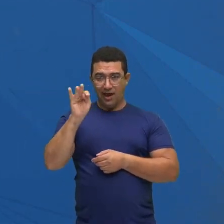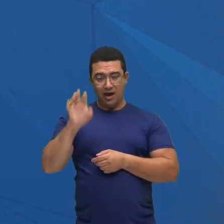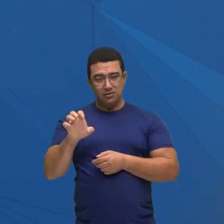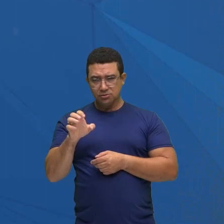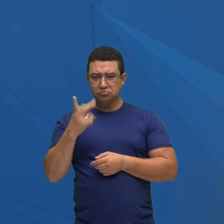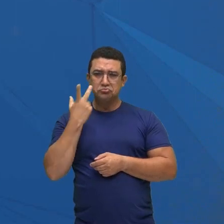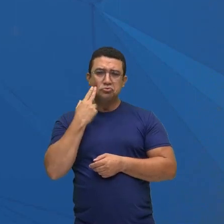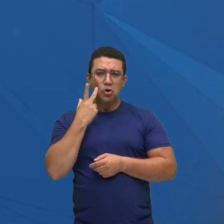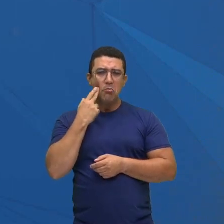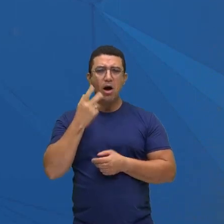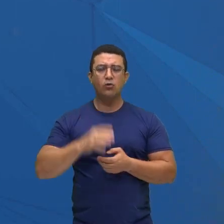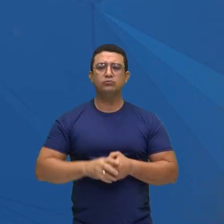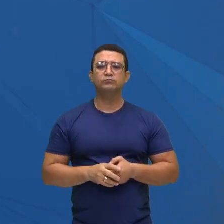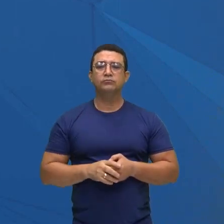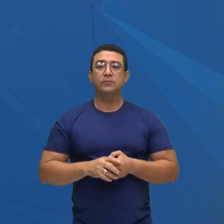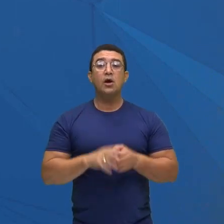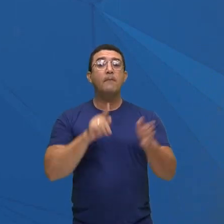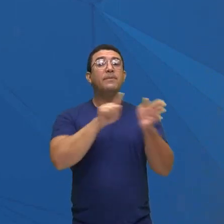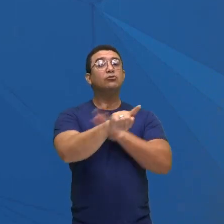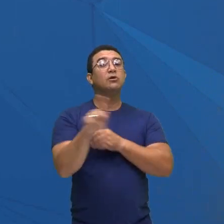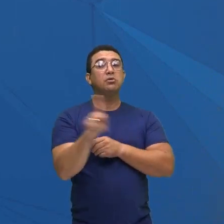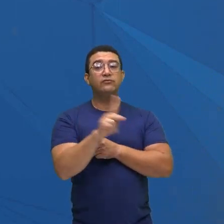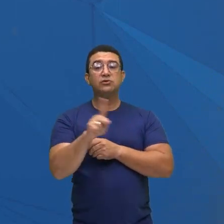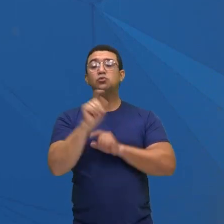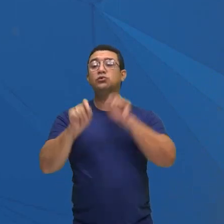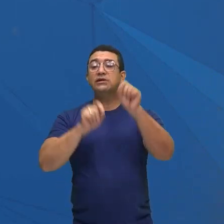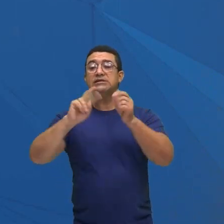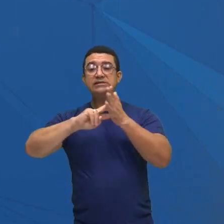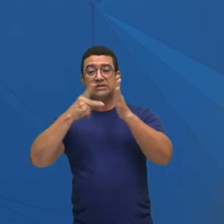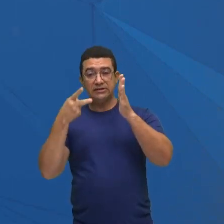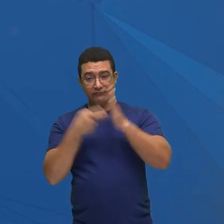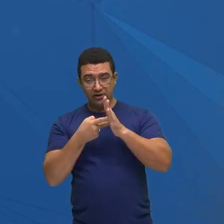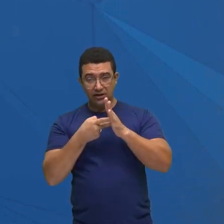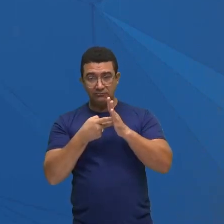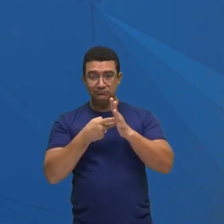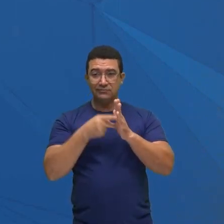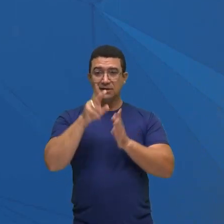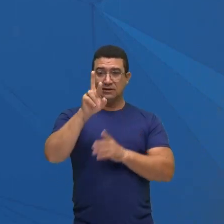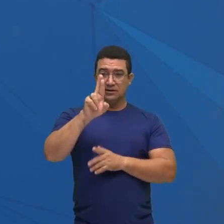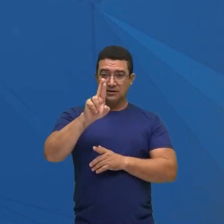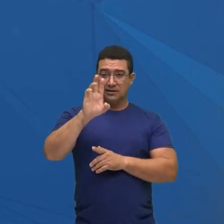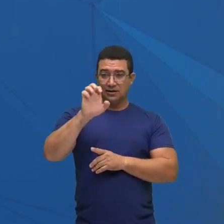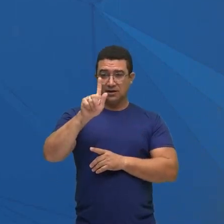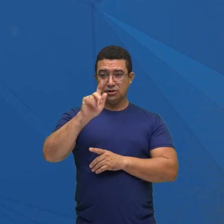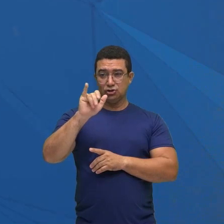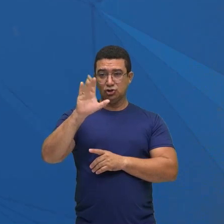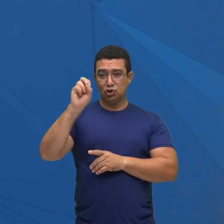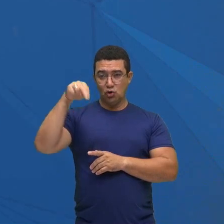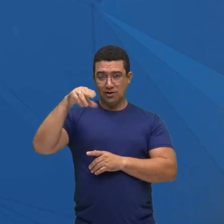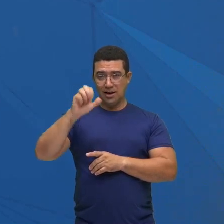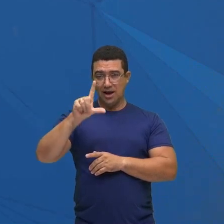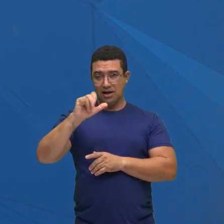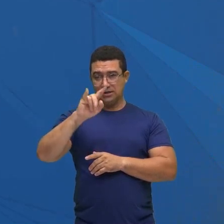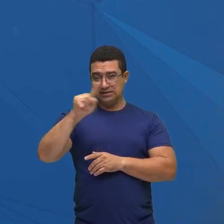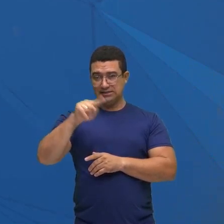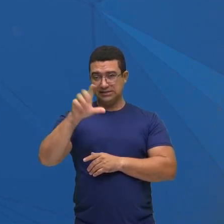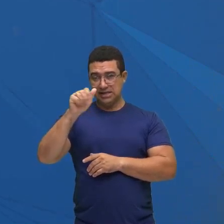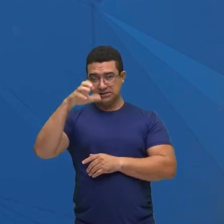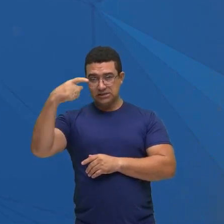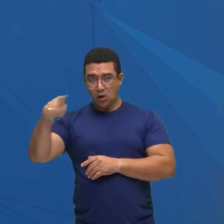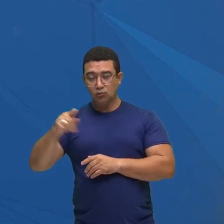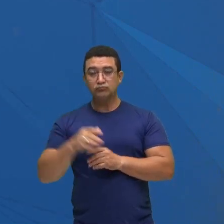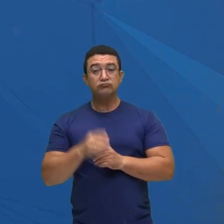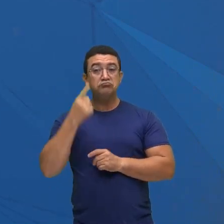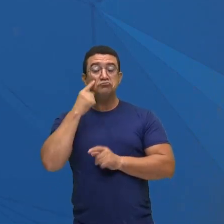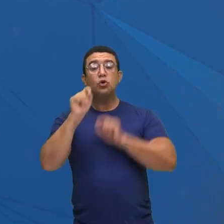Ilbson, o que é a regionalização, como se faz ali, né, esse contexto de regionalizar, no caso aí das nossas